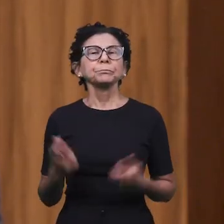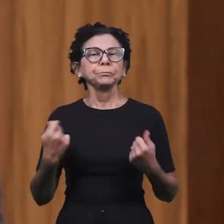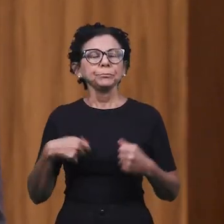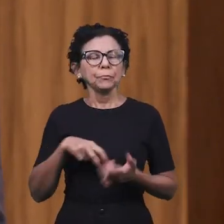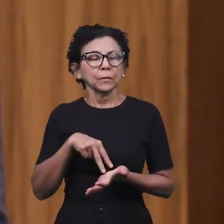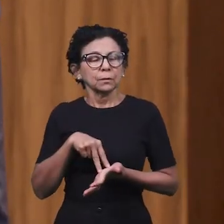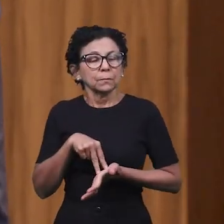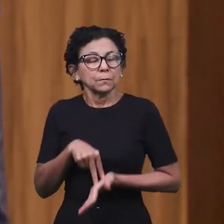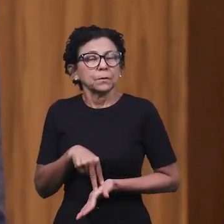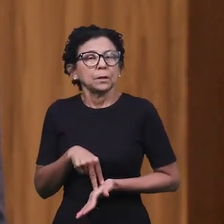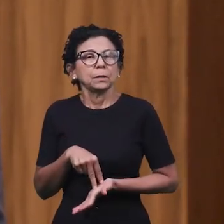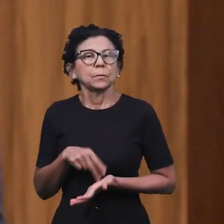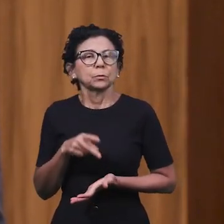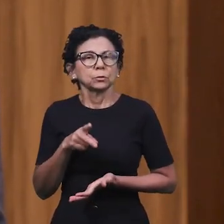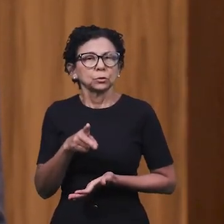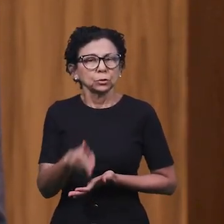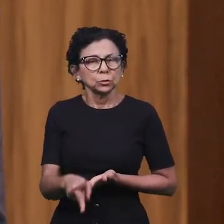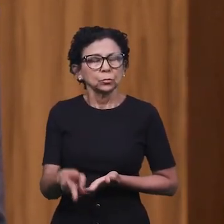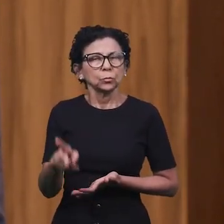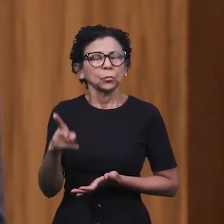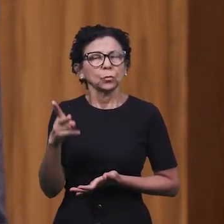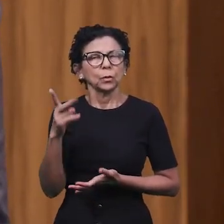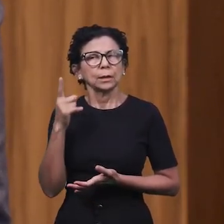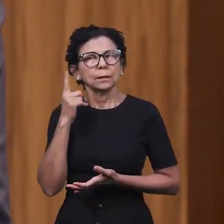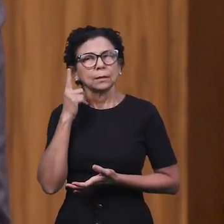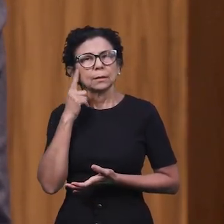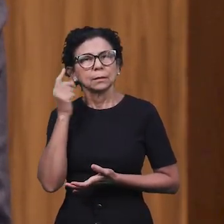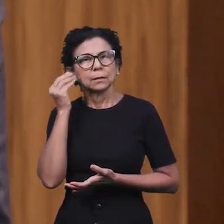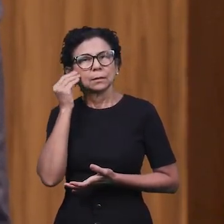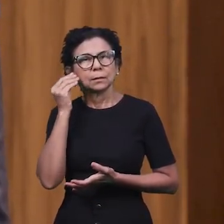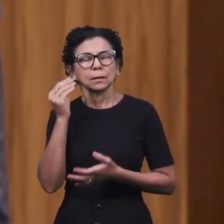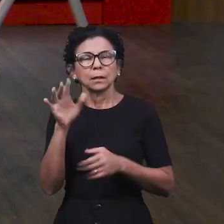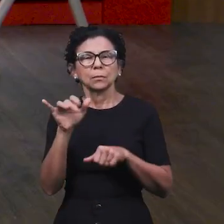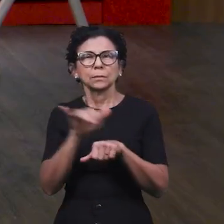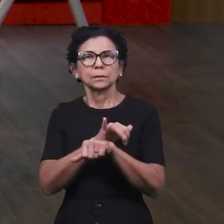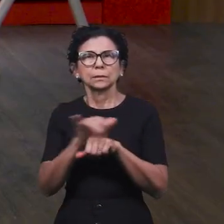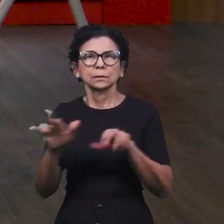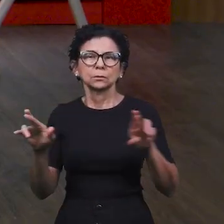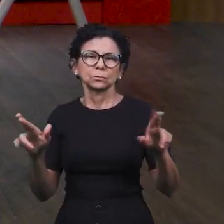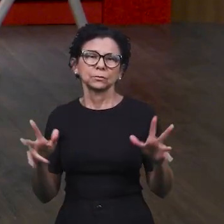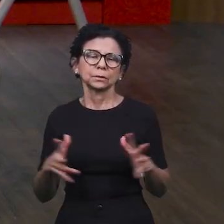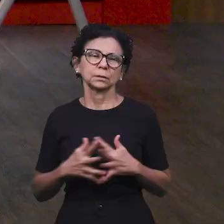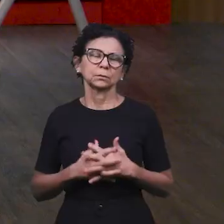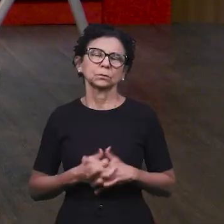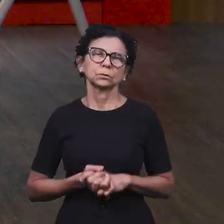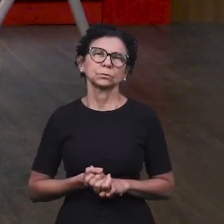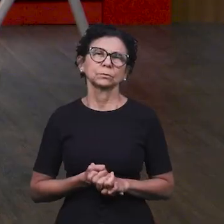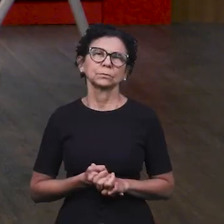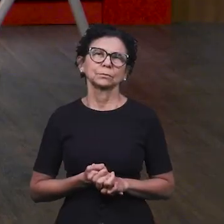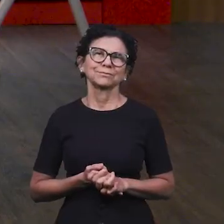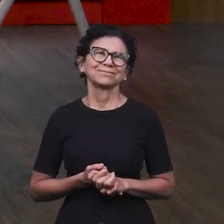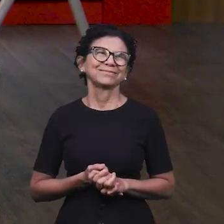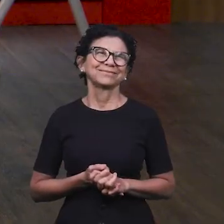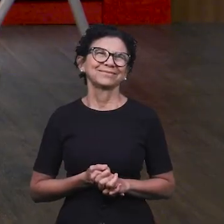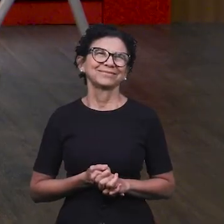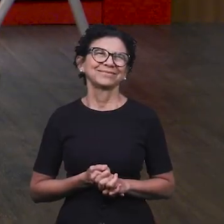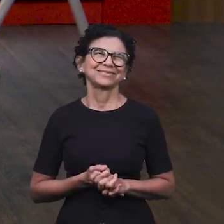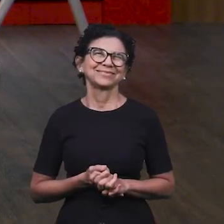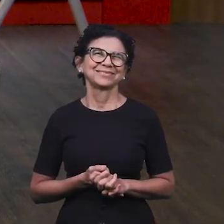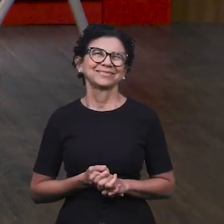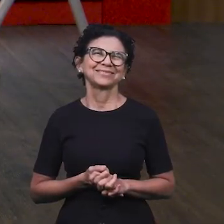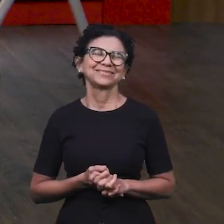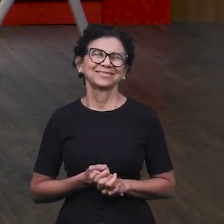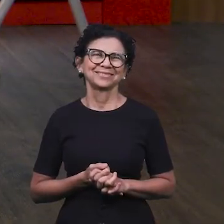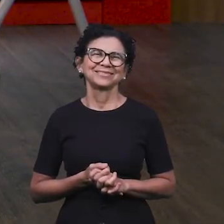precisamos persistir, fazer de uma outra forma, mas persistir. Amém. Glória a Deus. Muito aprendizado, né,